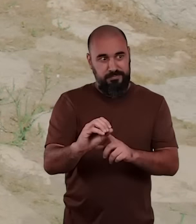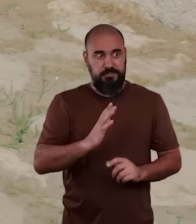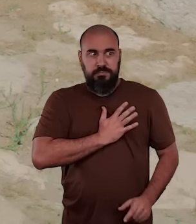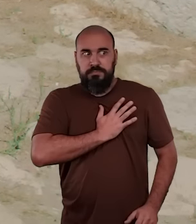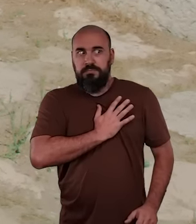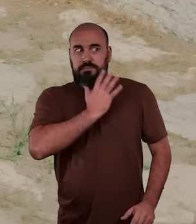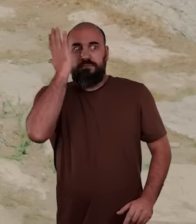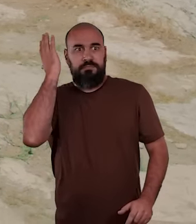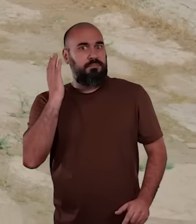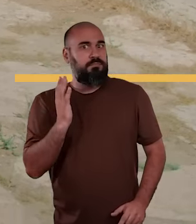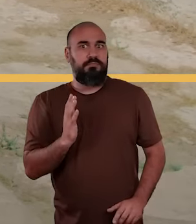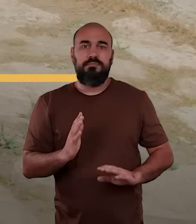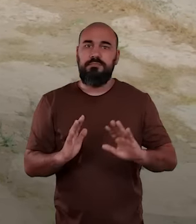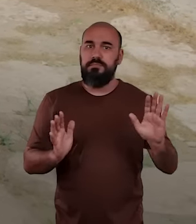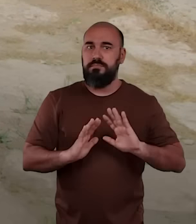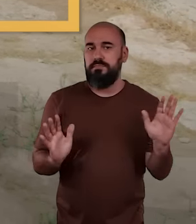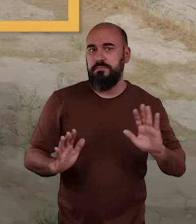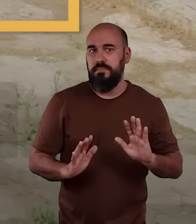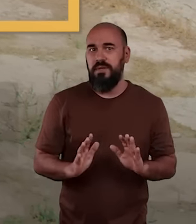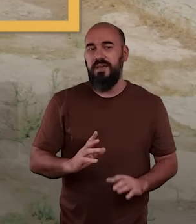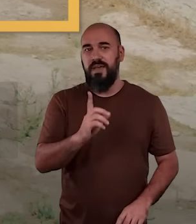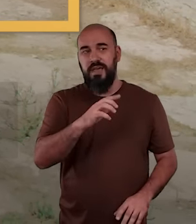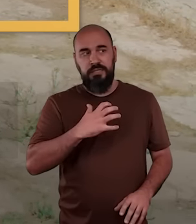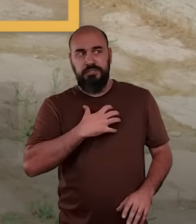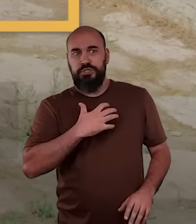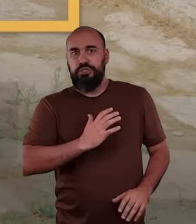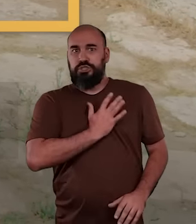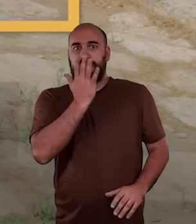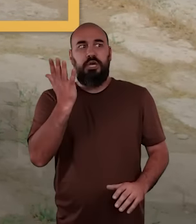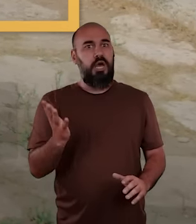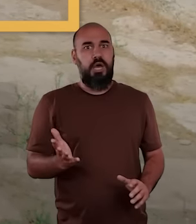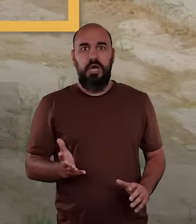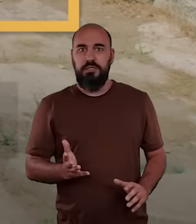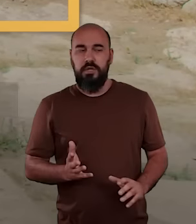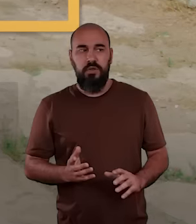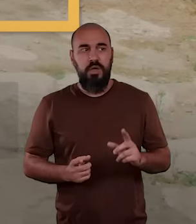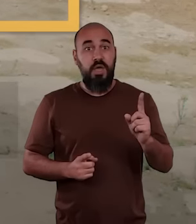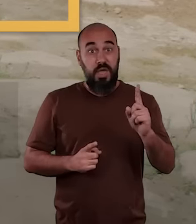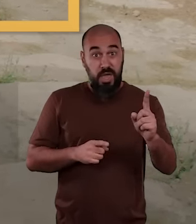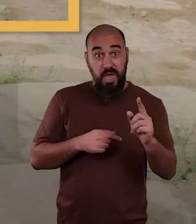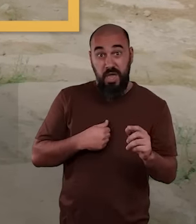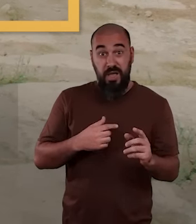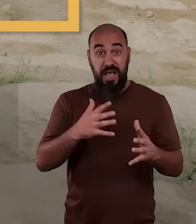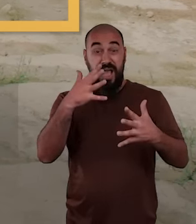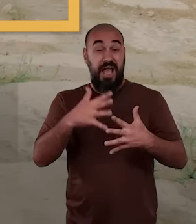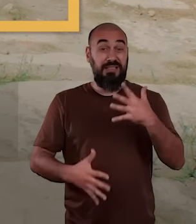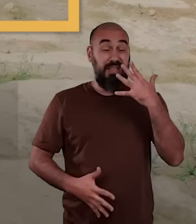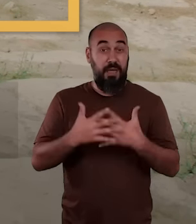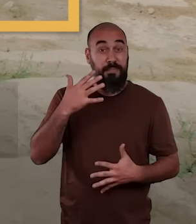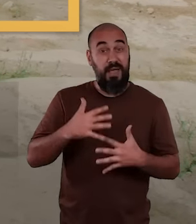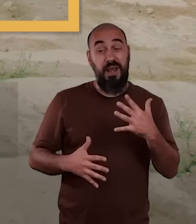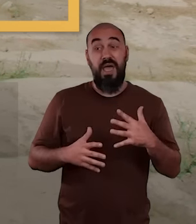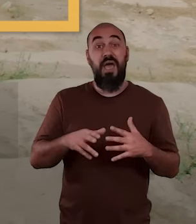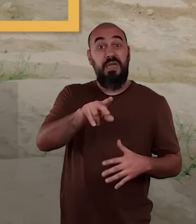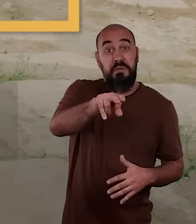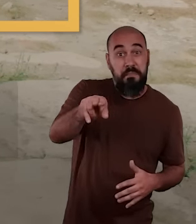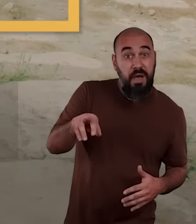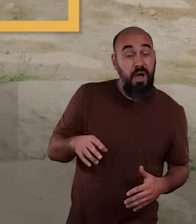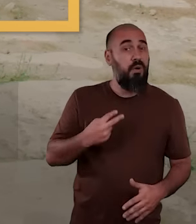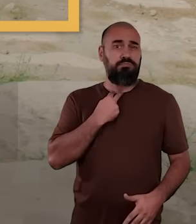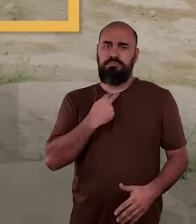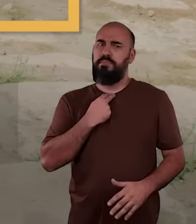Paulo falou que nós não deveríamos servir de escândalo para os nossos irmãos, ou seja, de pedra de tropeço. E a advertência